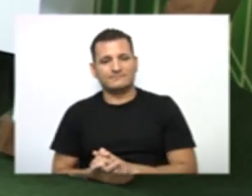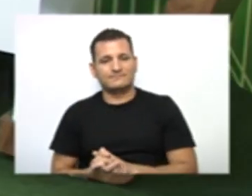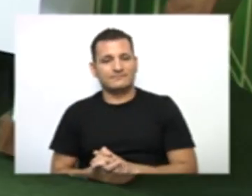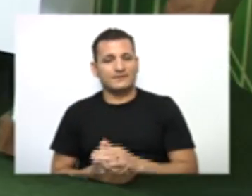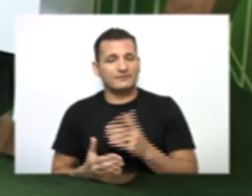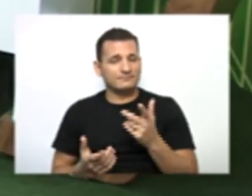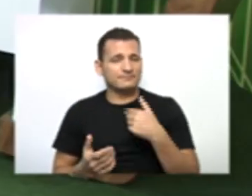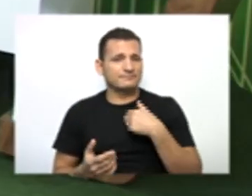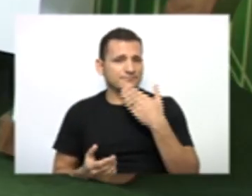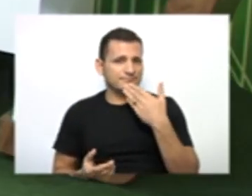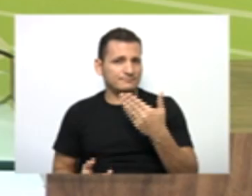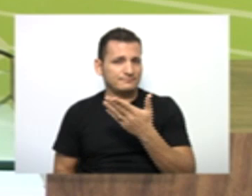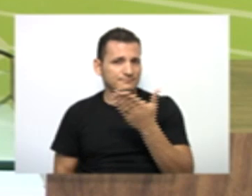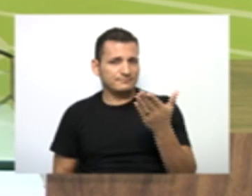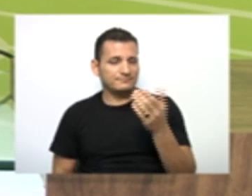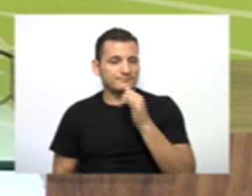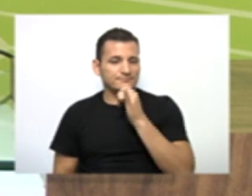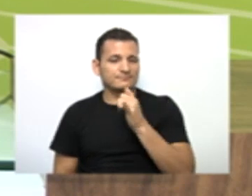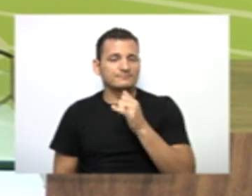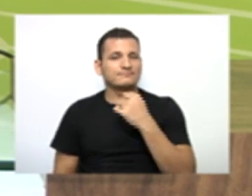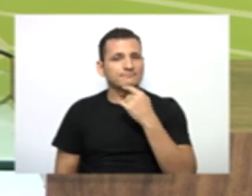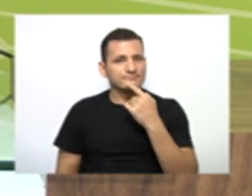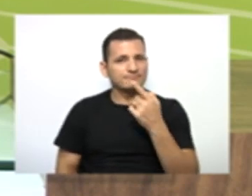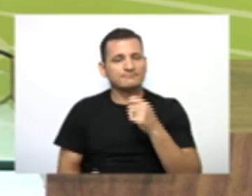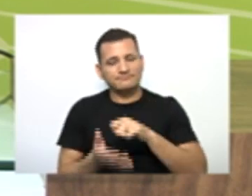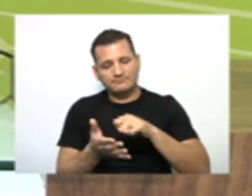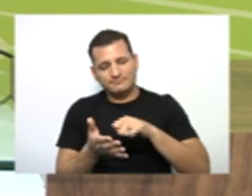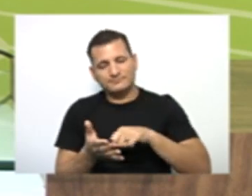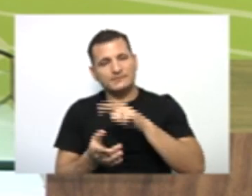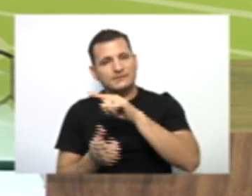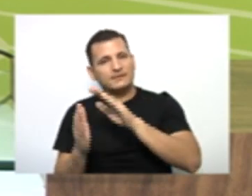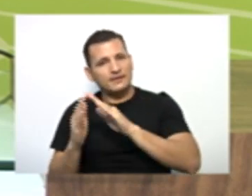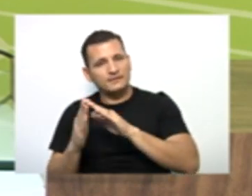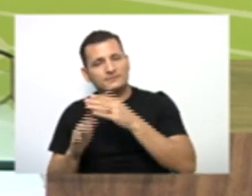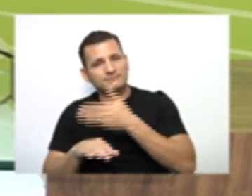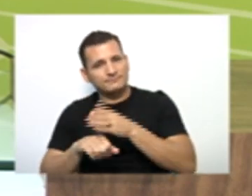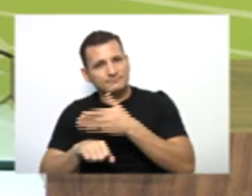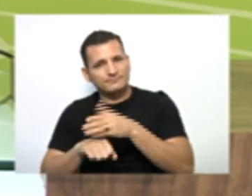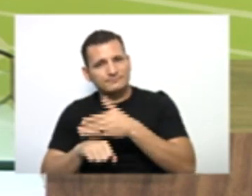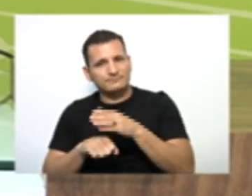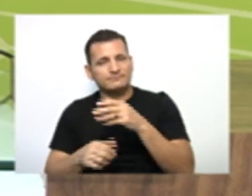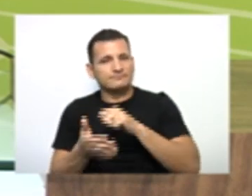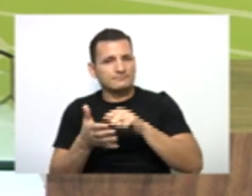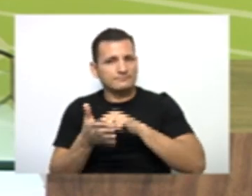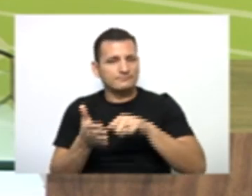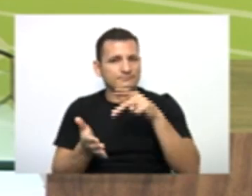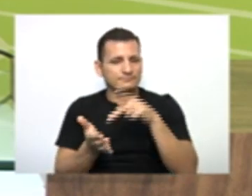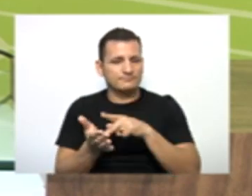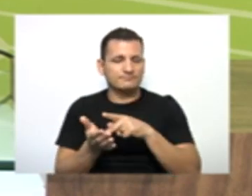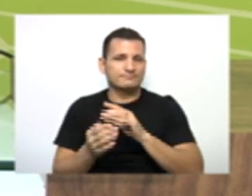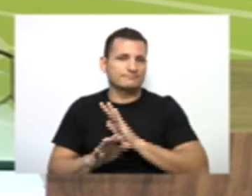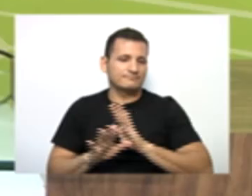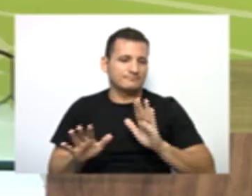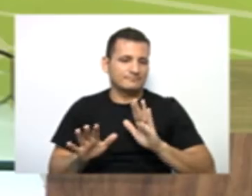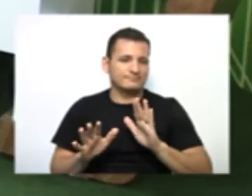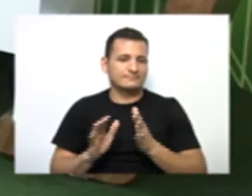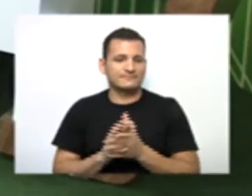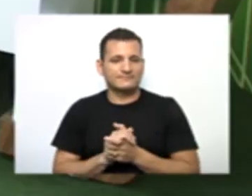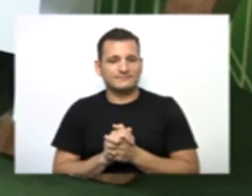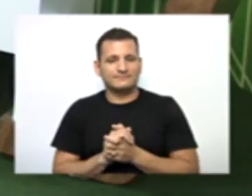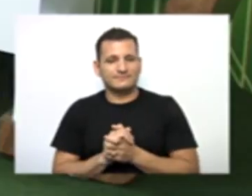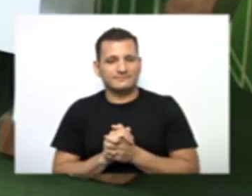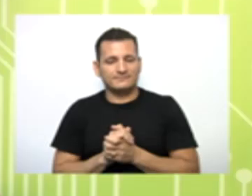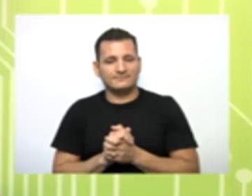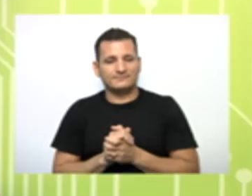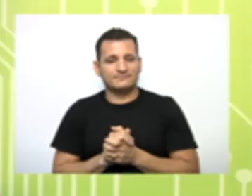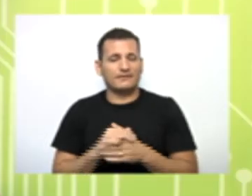eles, se puderem, anotem aí, né, para quem não chegar em casa, praticar em casa. Isso. Tem que anotar mesmo de verdade. E é isso aí, tem que anotar. E